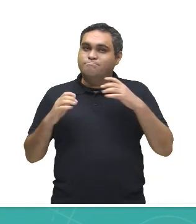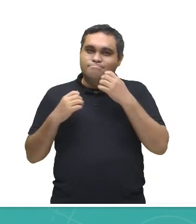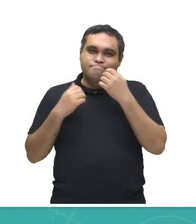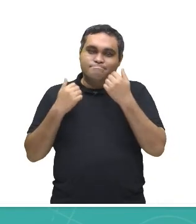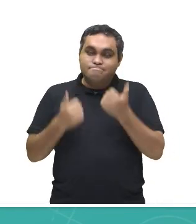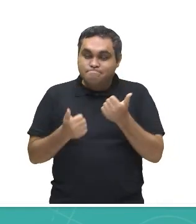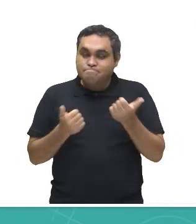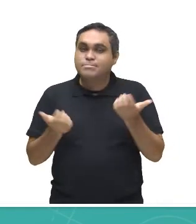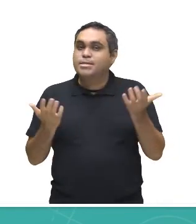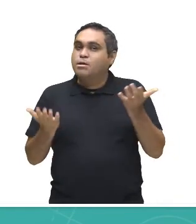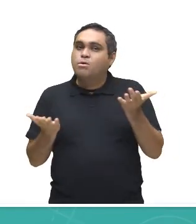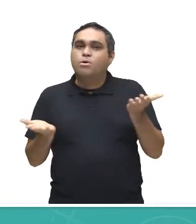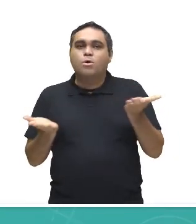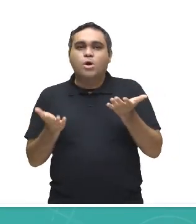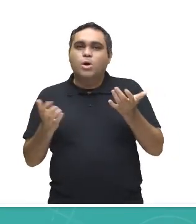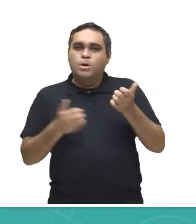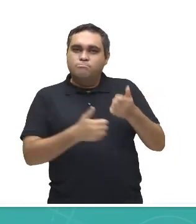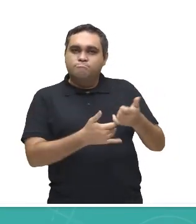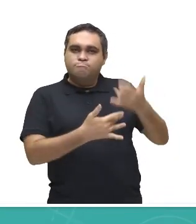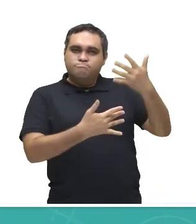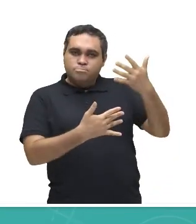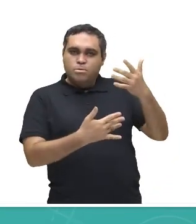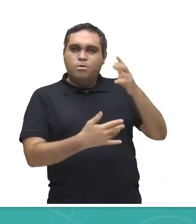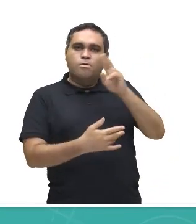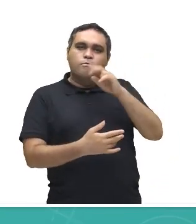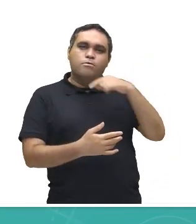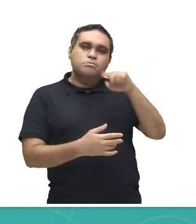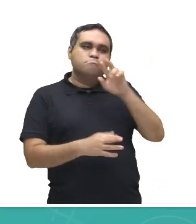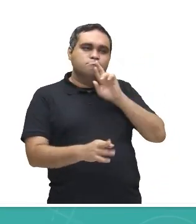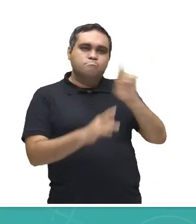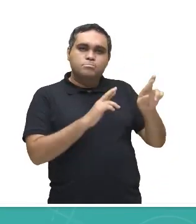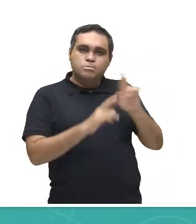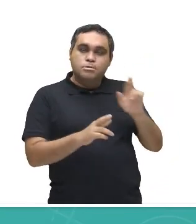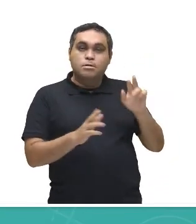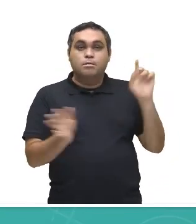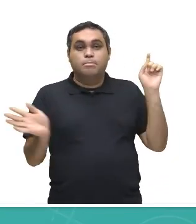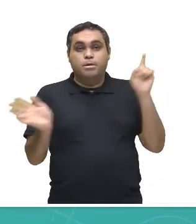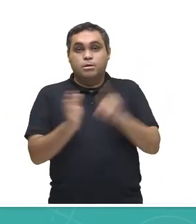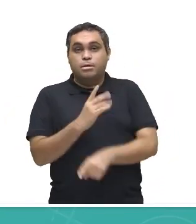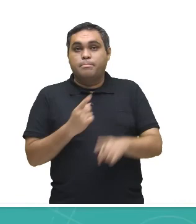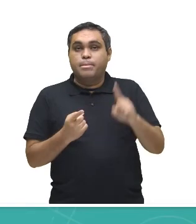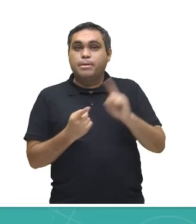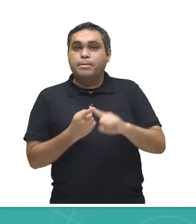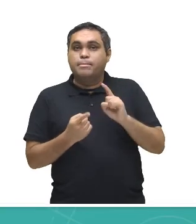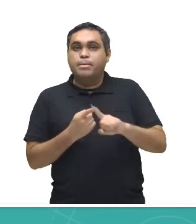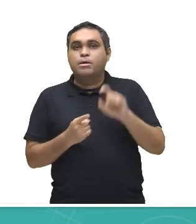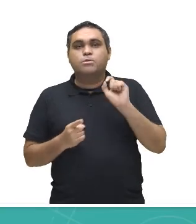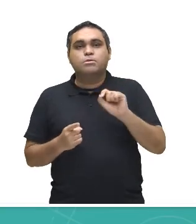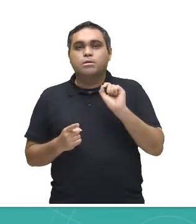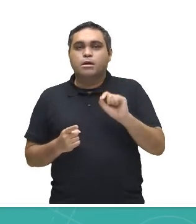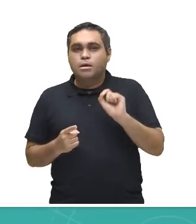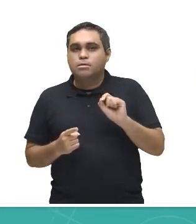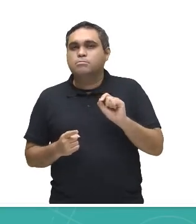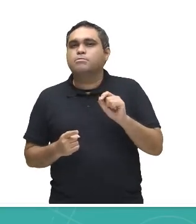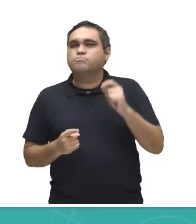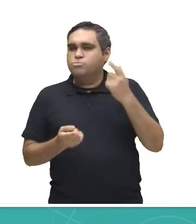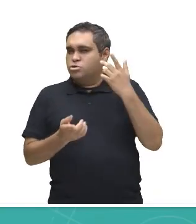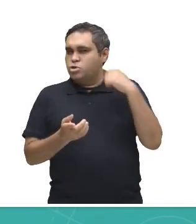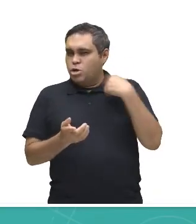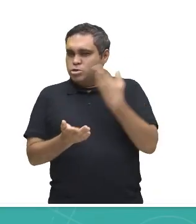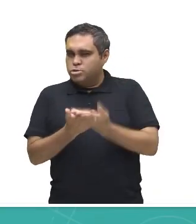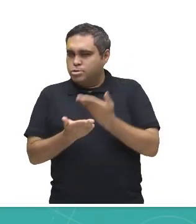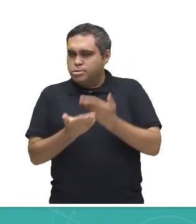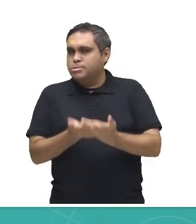bem, vamos agora ao comentário das nossas questões. E na nossa primeira questão, a gente tinha aí, de acordo com o que foi visto